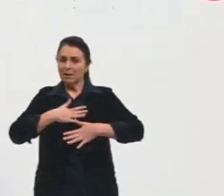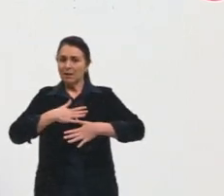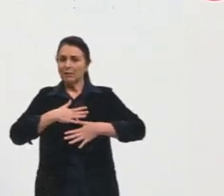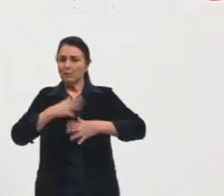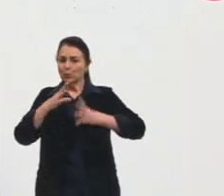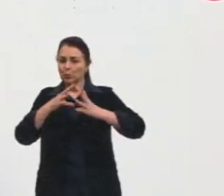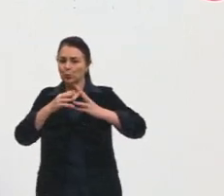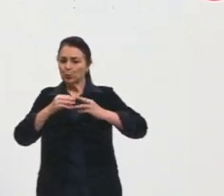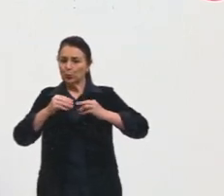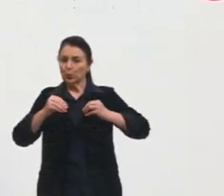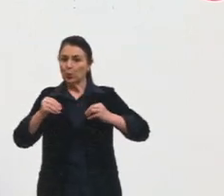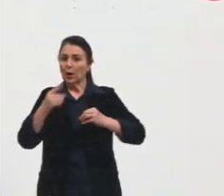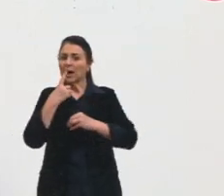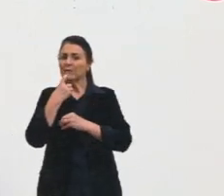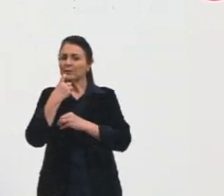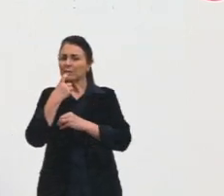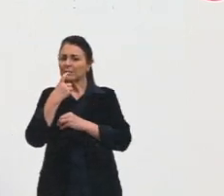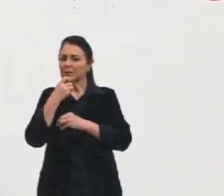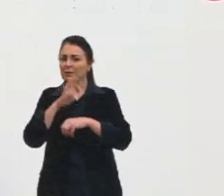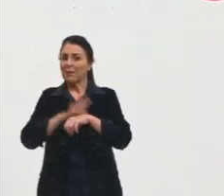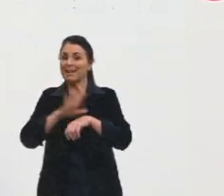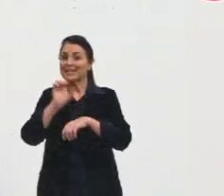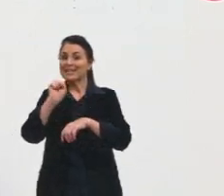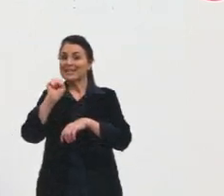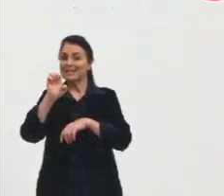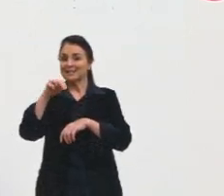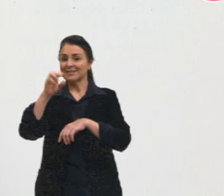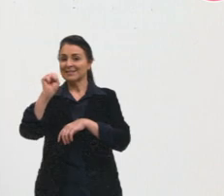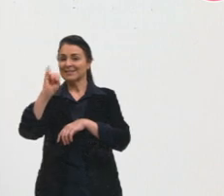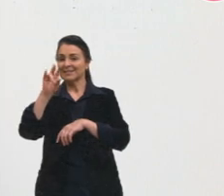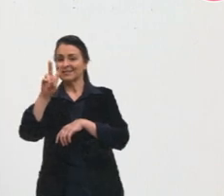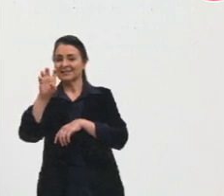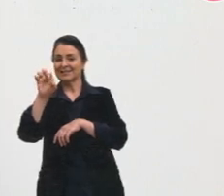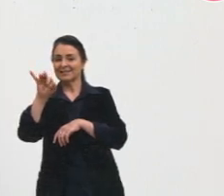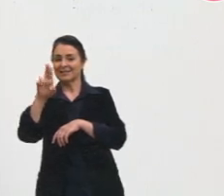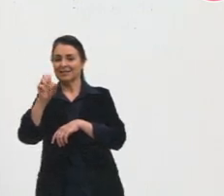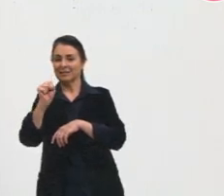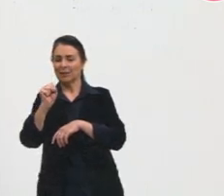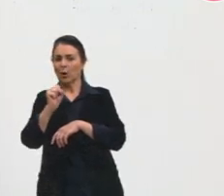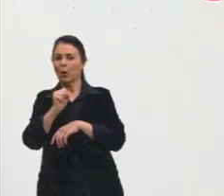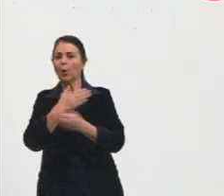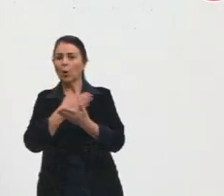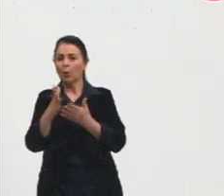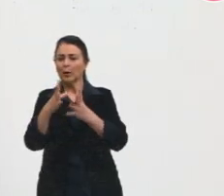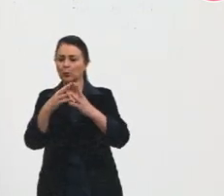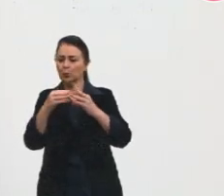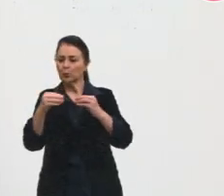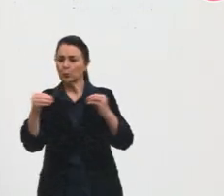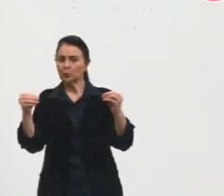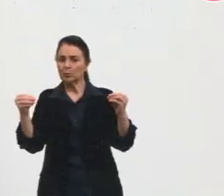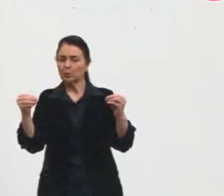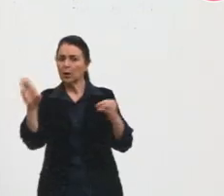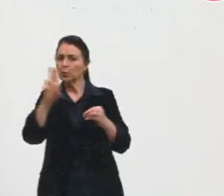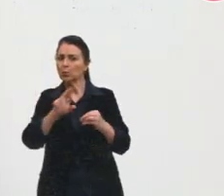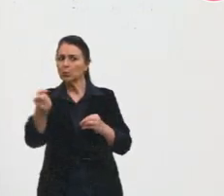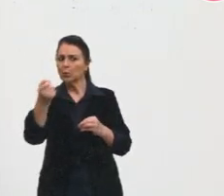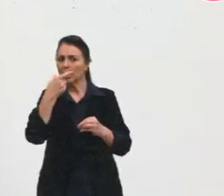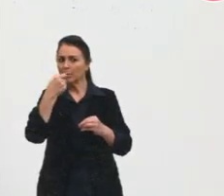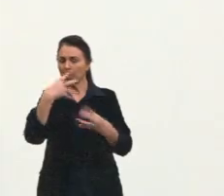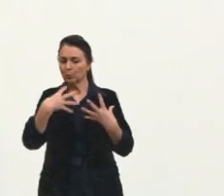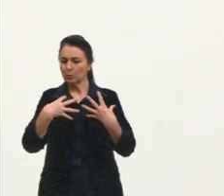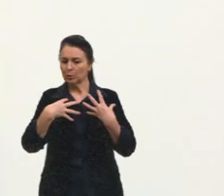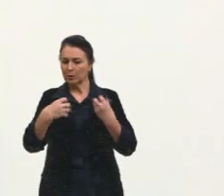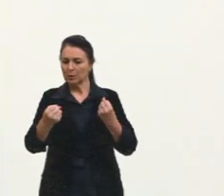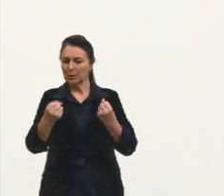vou colocar as vermelhinhas aqui como os mais sensíveis elas vão morrendo aí por exemplo antibiótico é para ser tomado